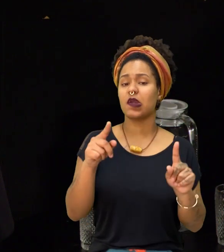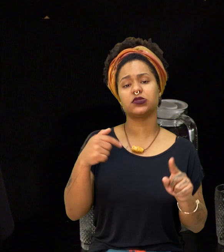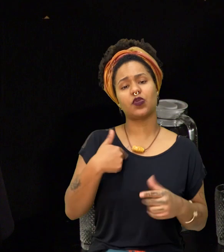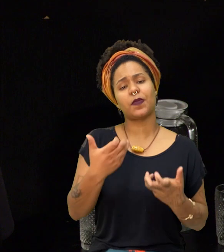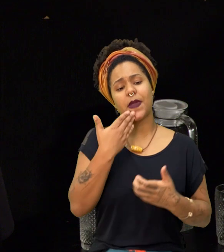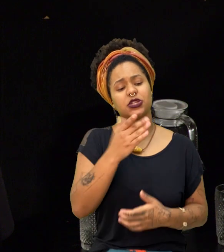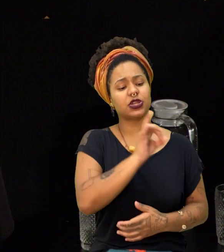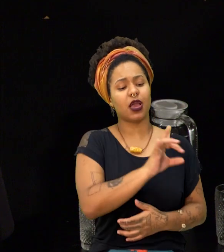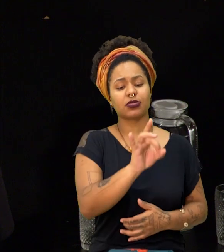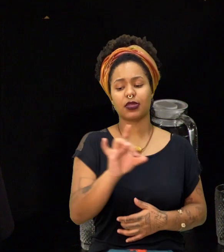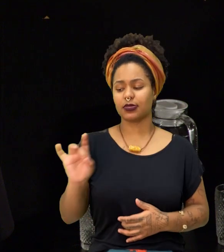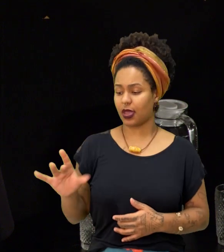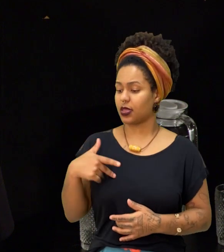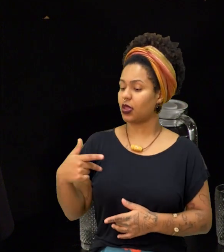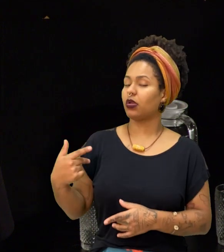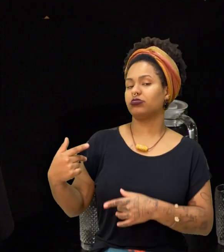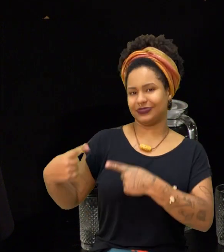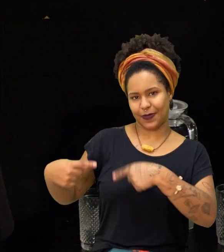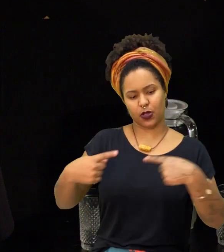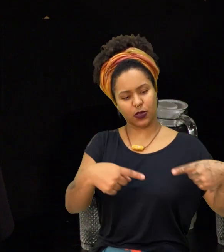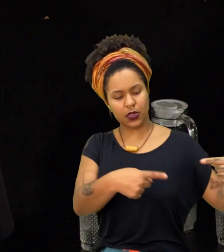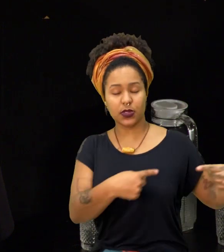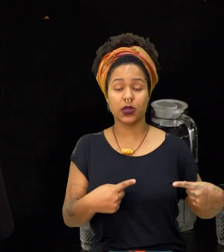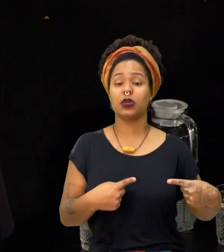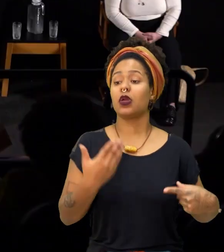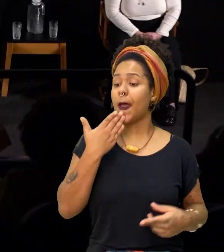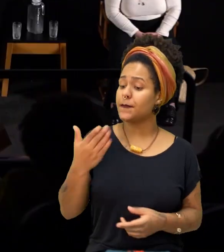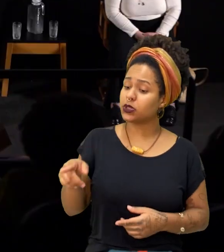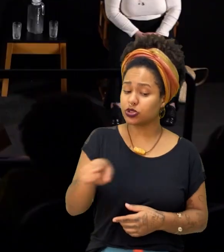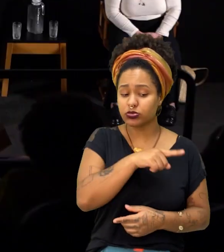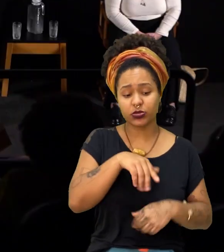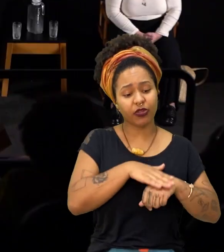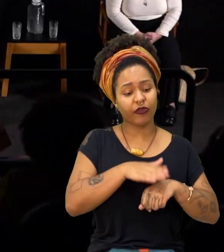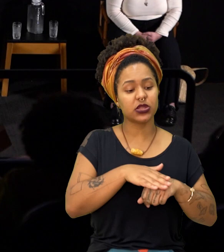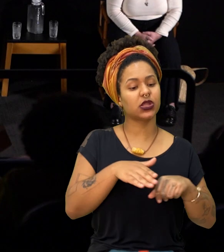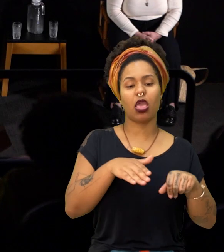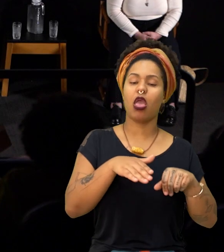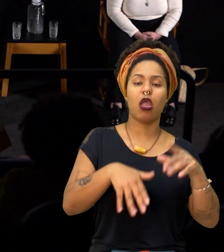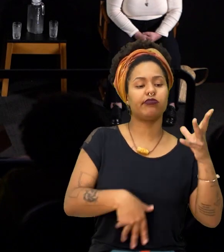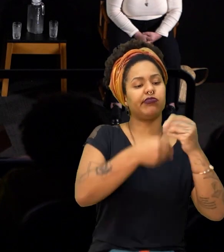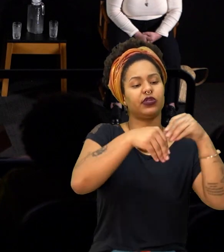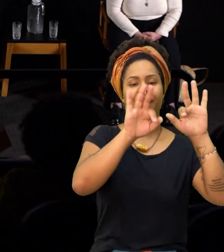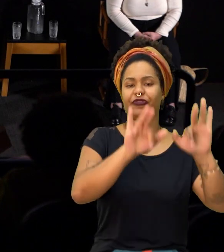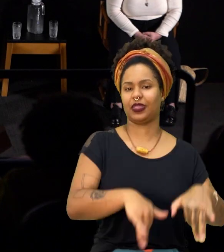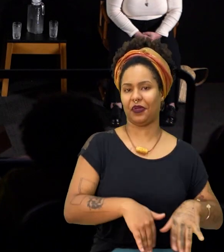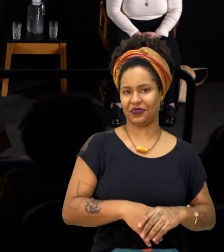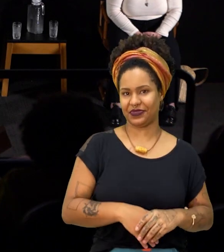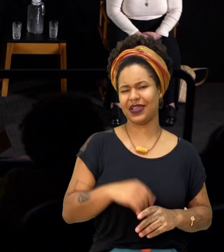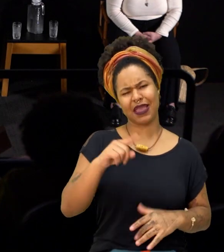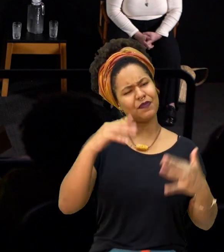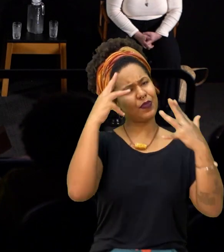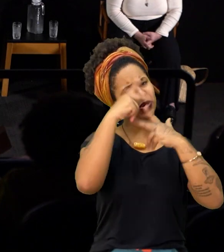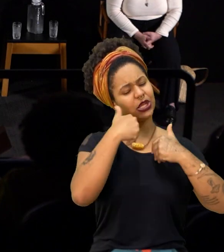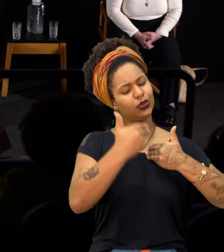dos debatedores de fazer suas considerações finais, né. É bonito dessa